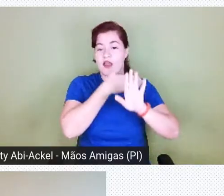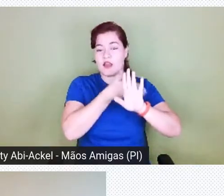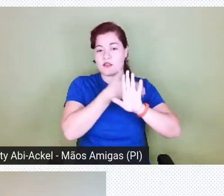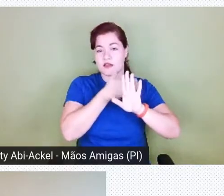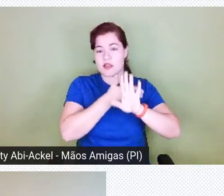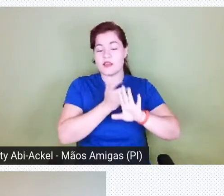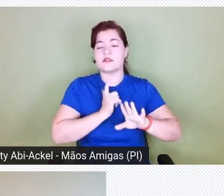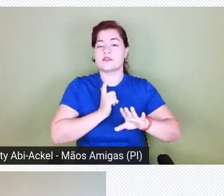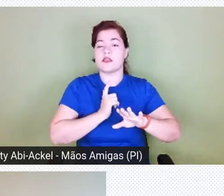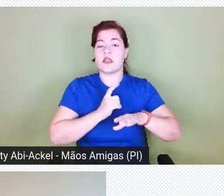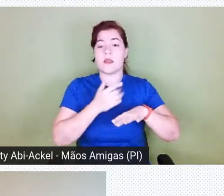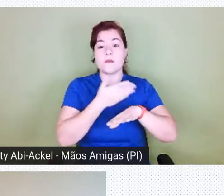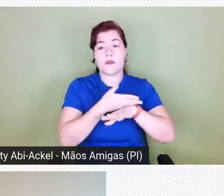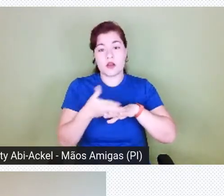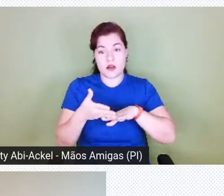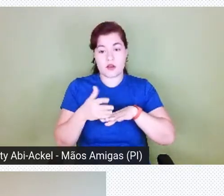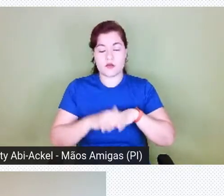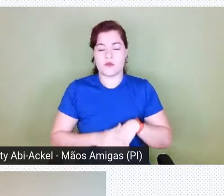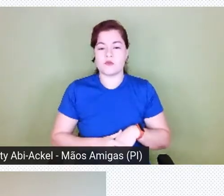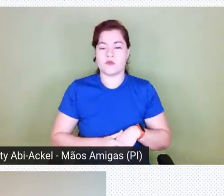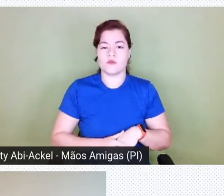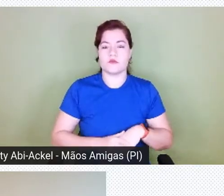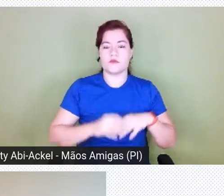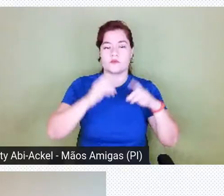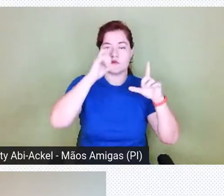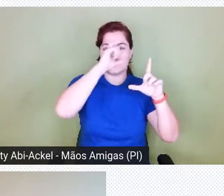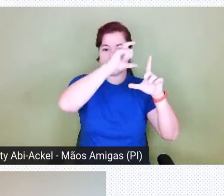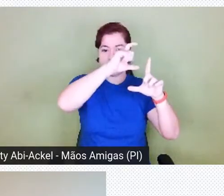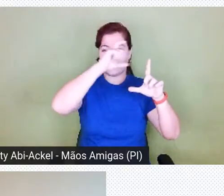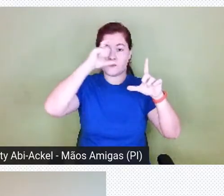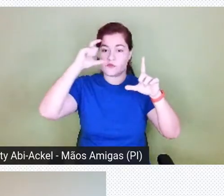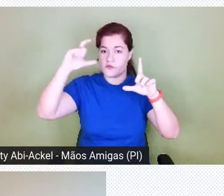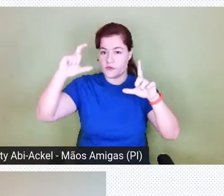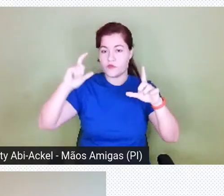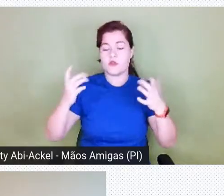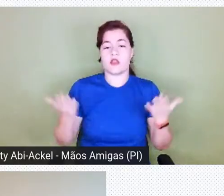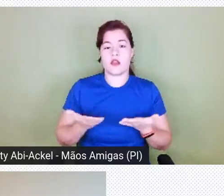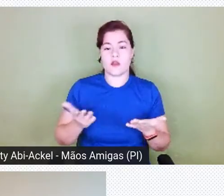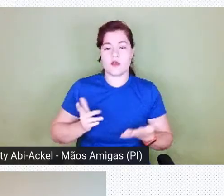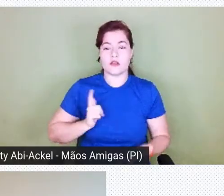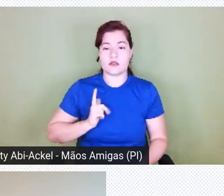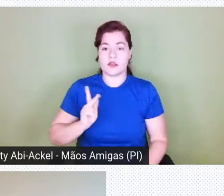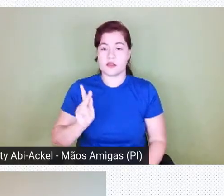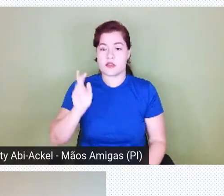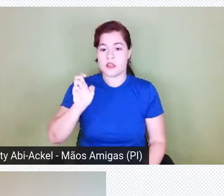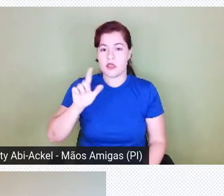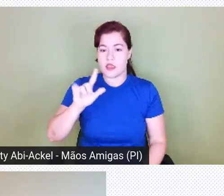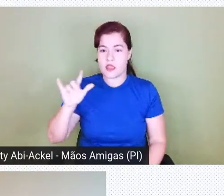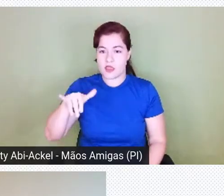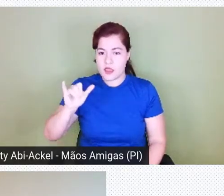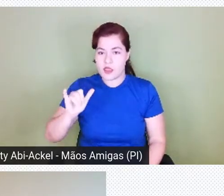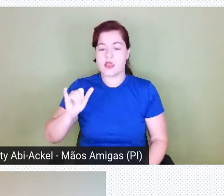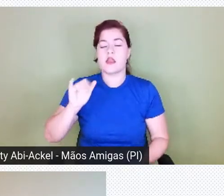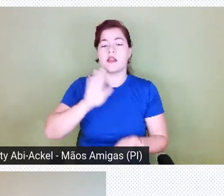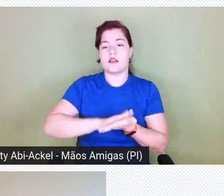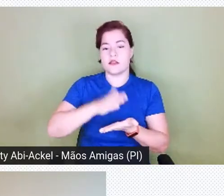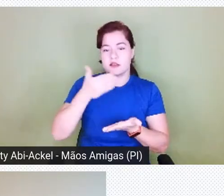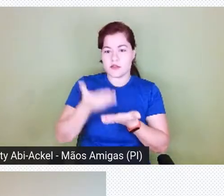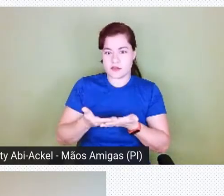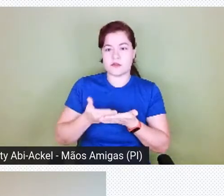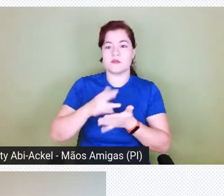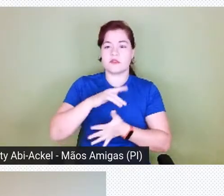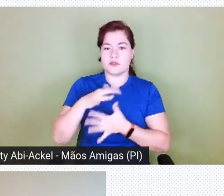branco. No quadrante superior direito está a nossa querida Kelly, fazendo a tradução dos